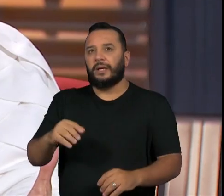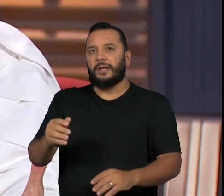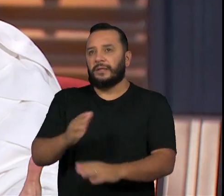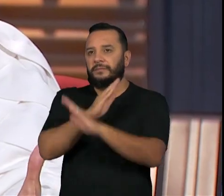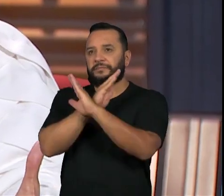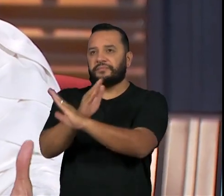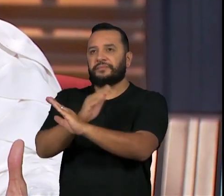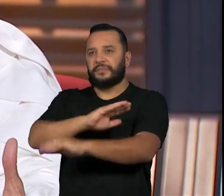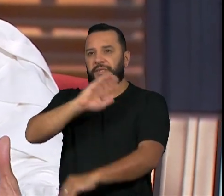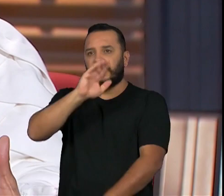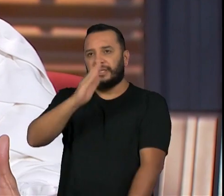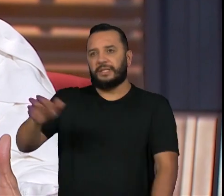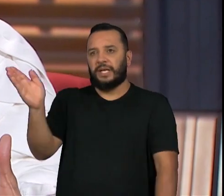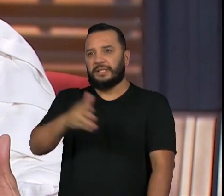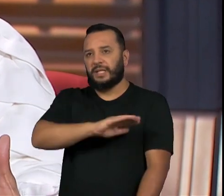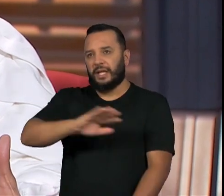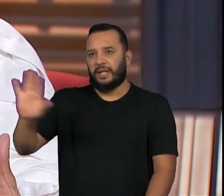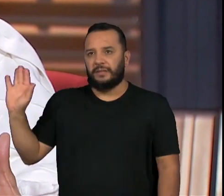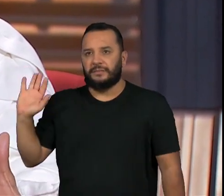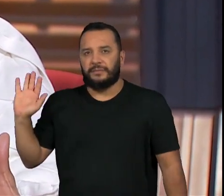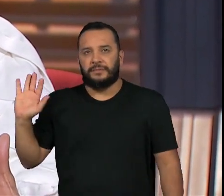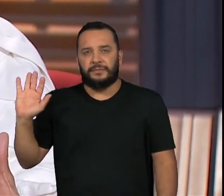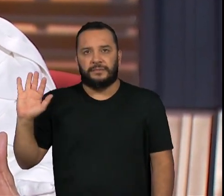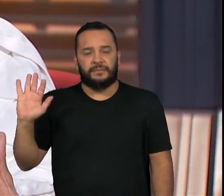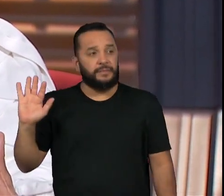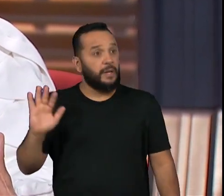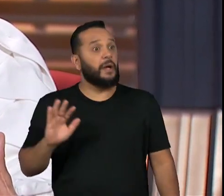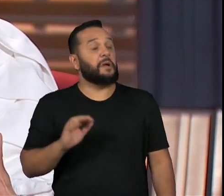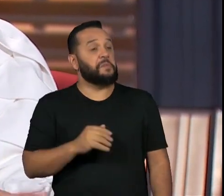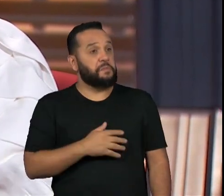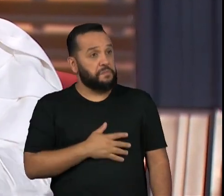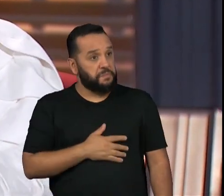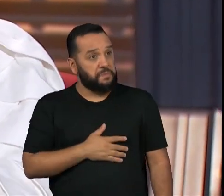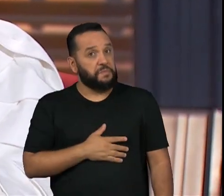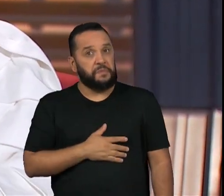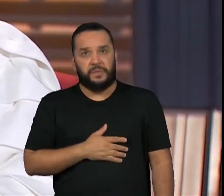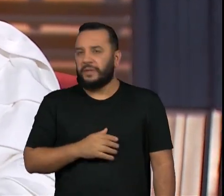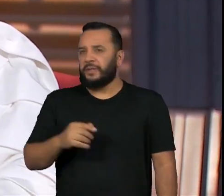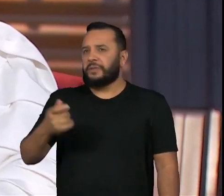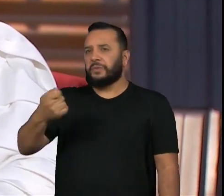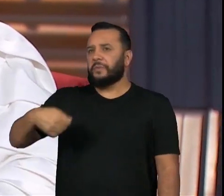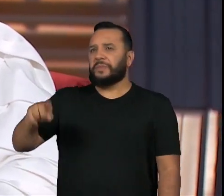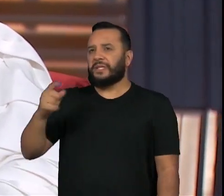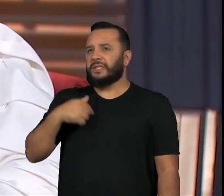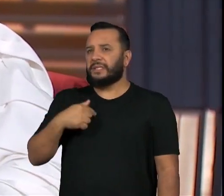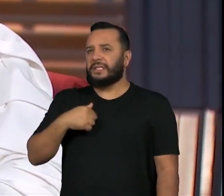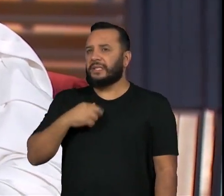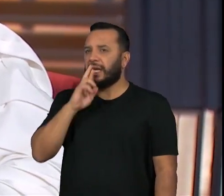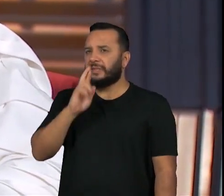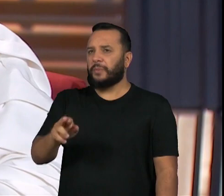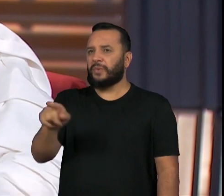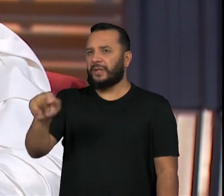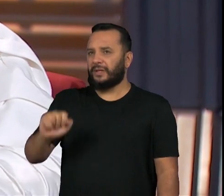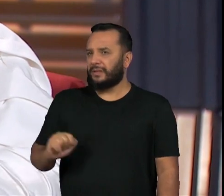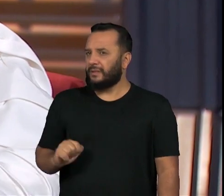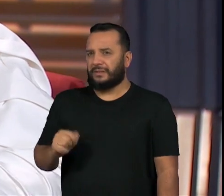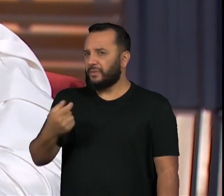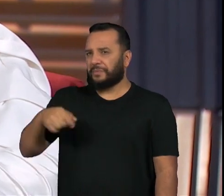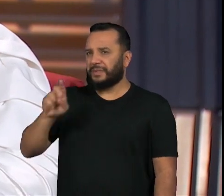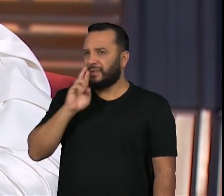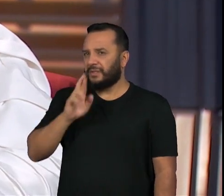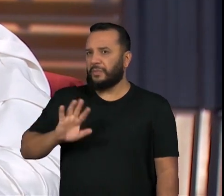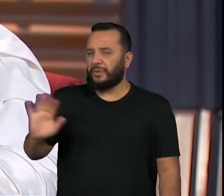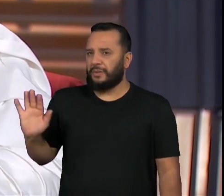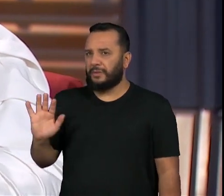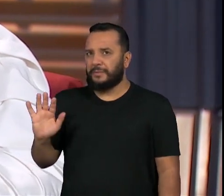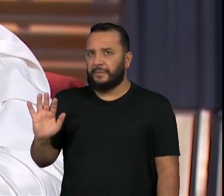Incrível, maravilhosa. Ela me deu uma chave. Né? E ela falou, a gente não precisa abraçar o algoz. Né? Então, nesse